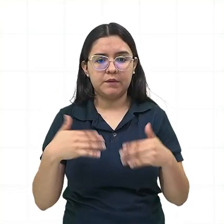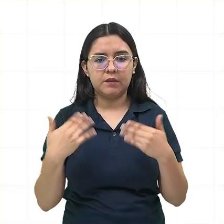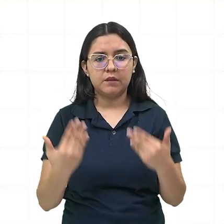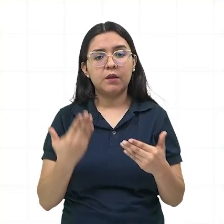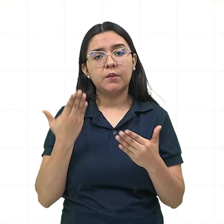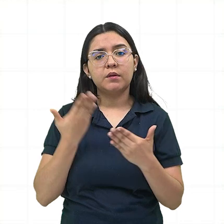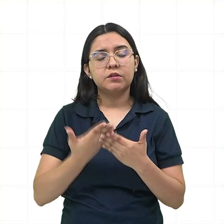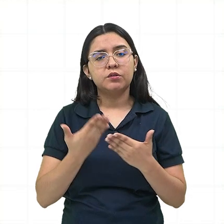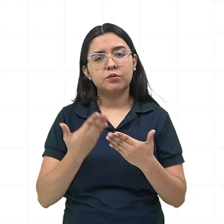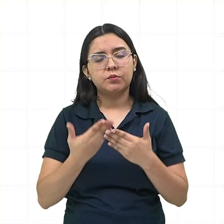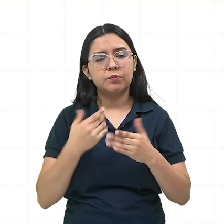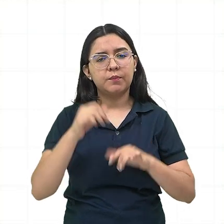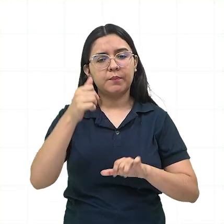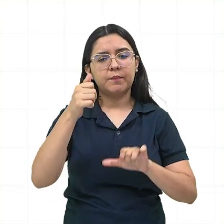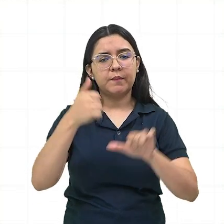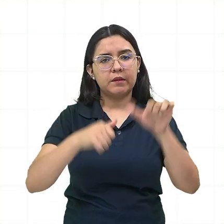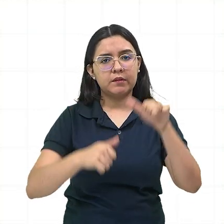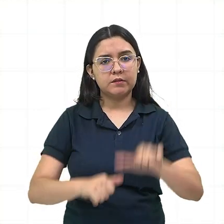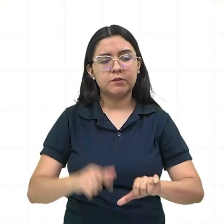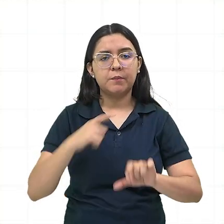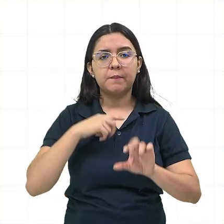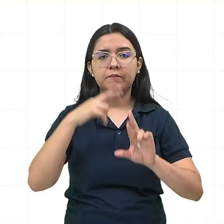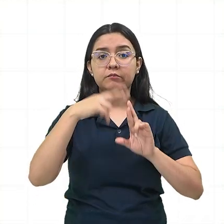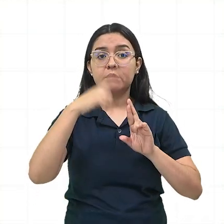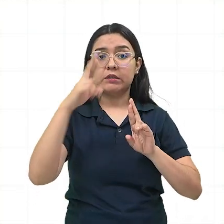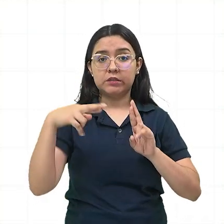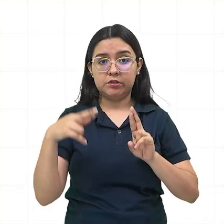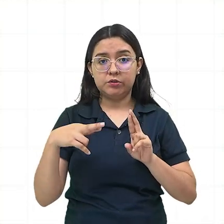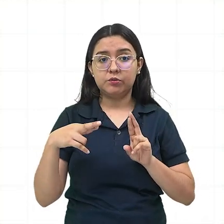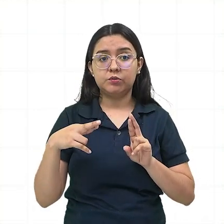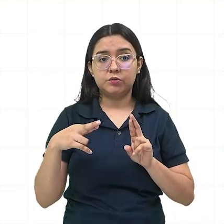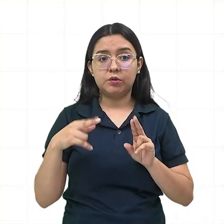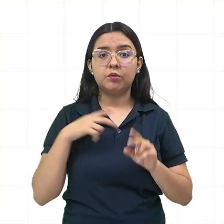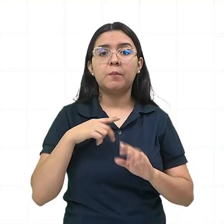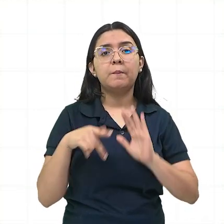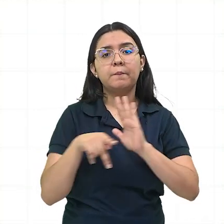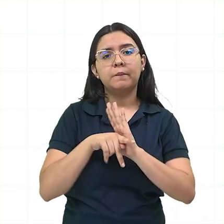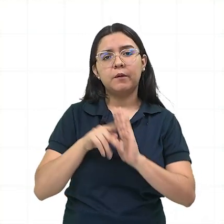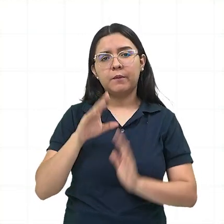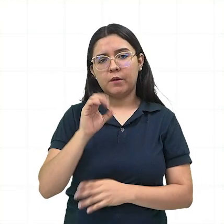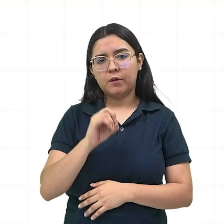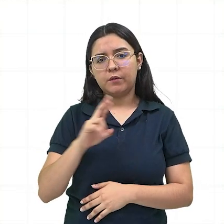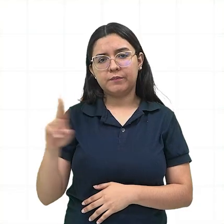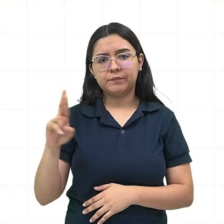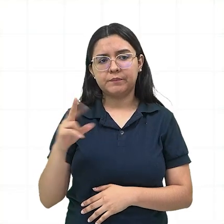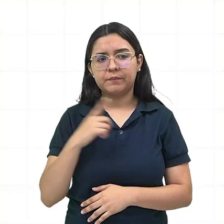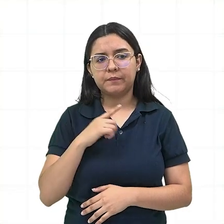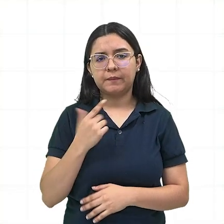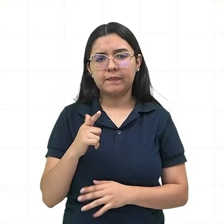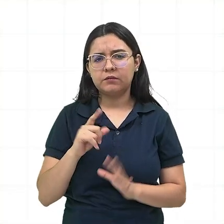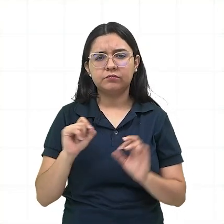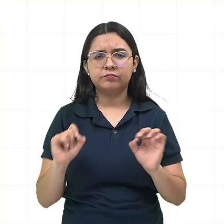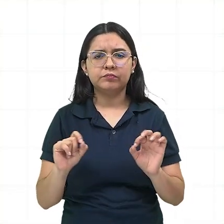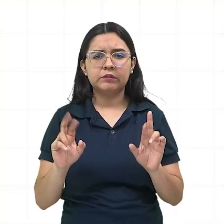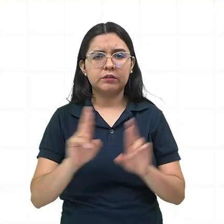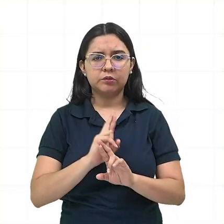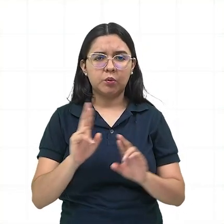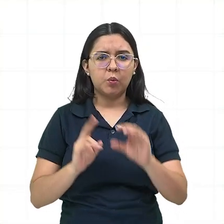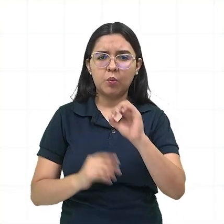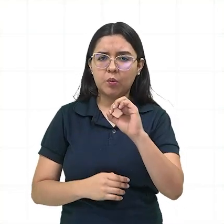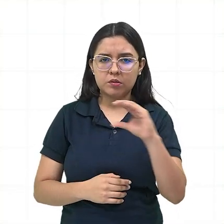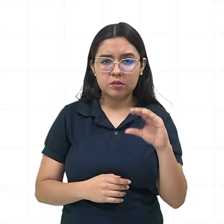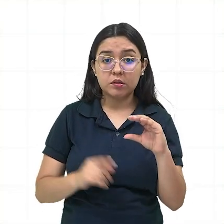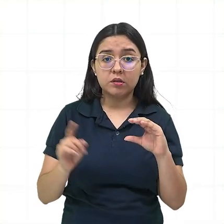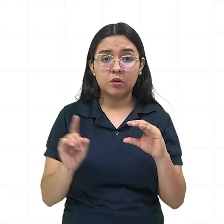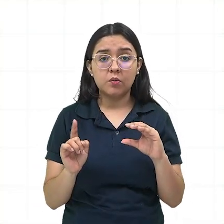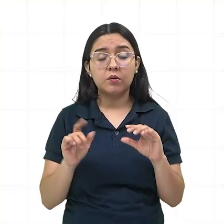um estudo de caso de uma religião oriental, que não tem muita ligação com o Ocidente,